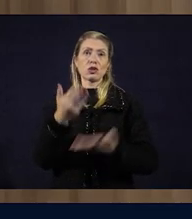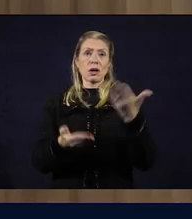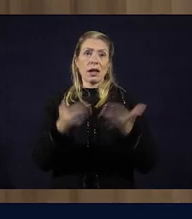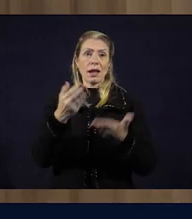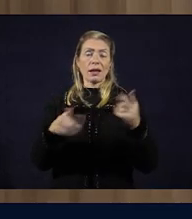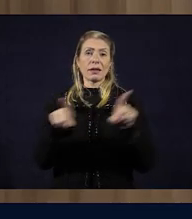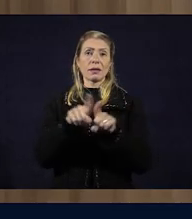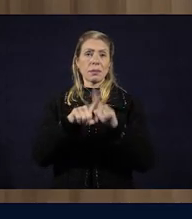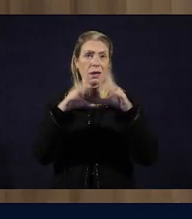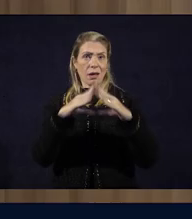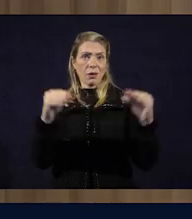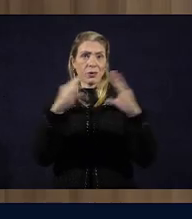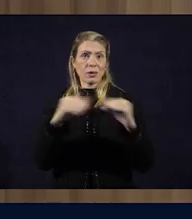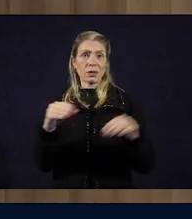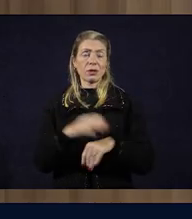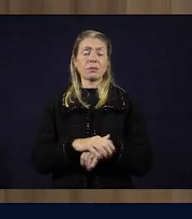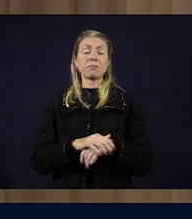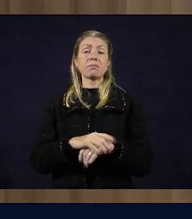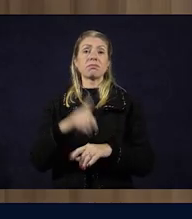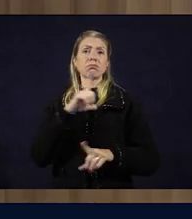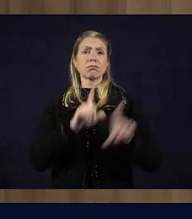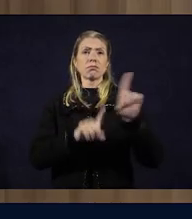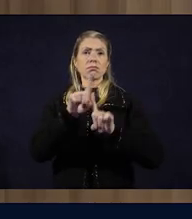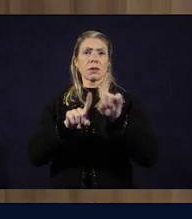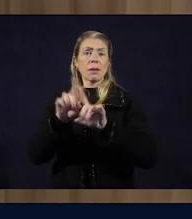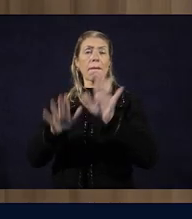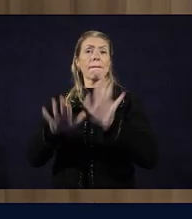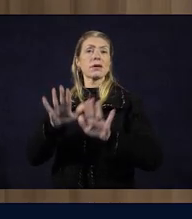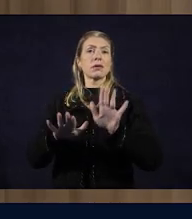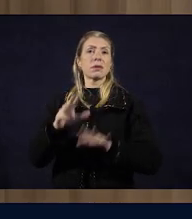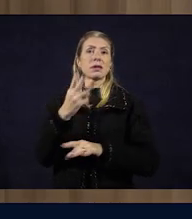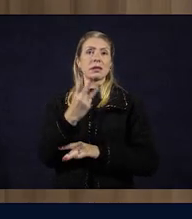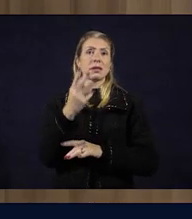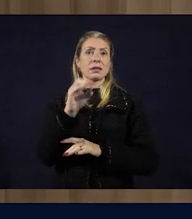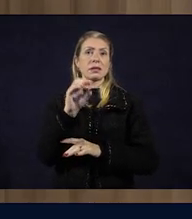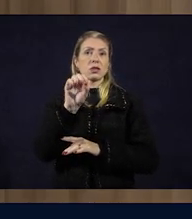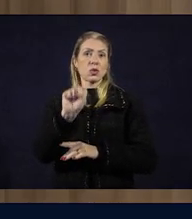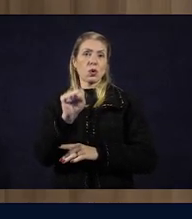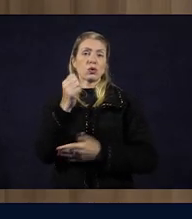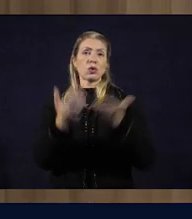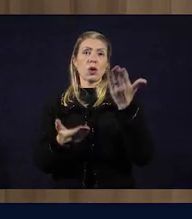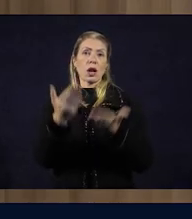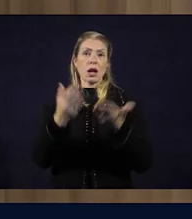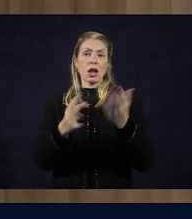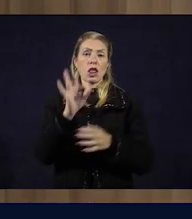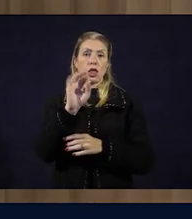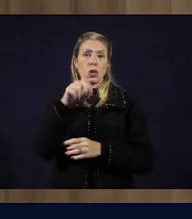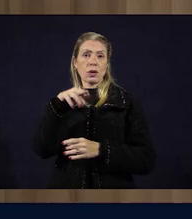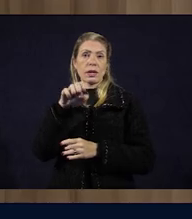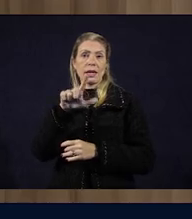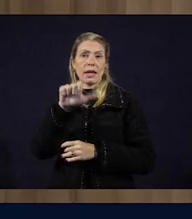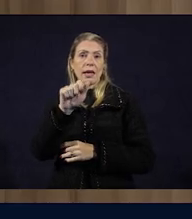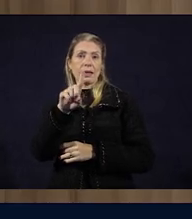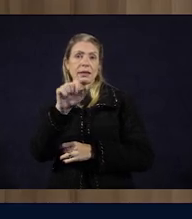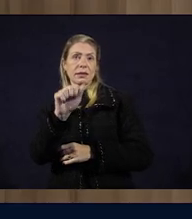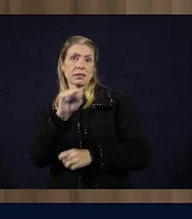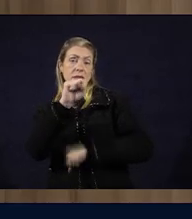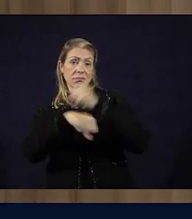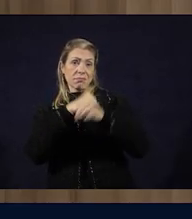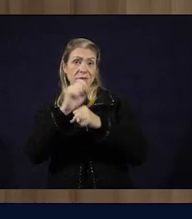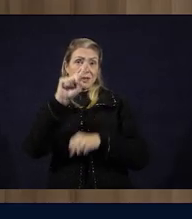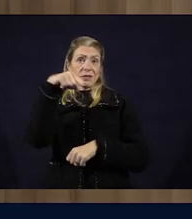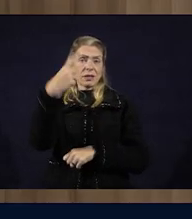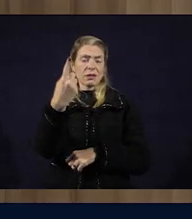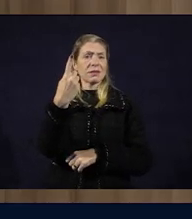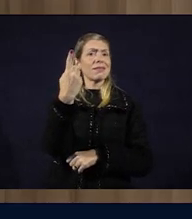algodão e é estimado em 308 milhões de toneladas ano que vem 10 anos atrás esse